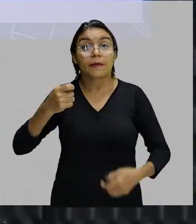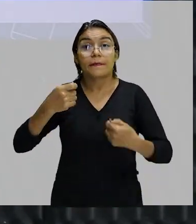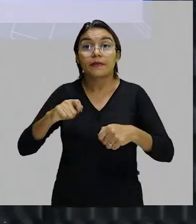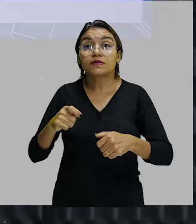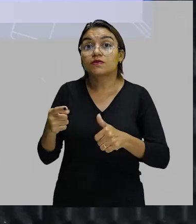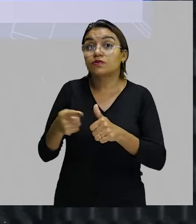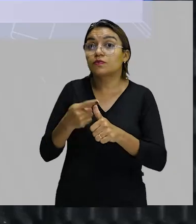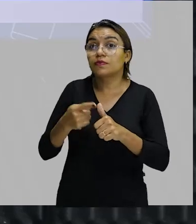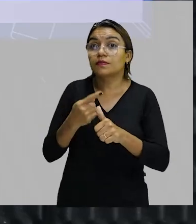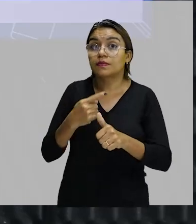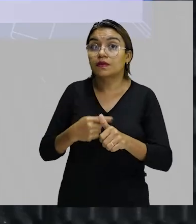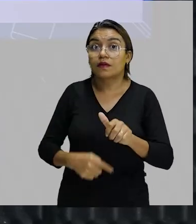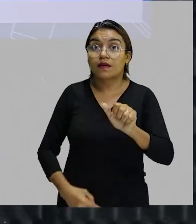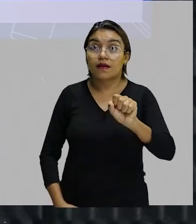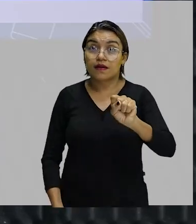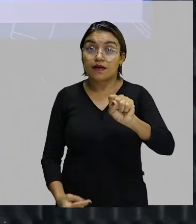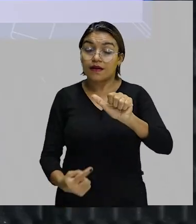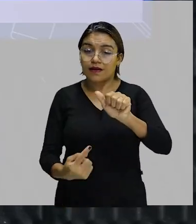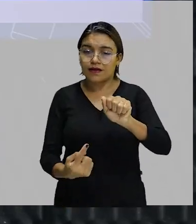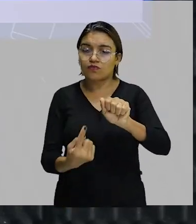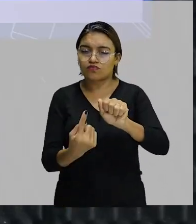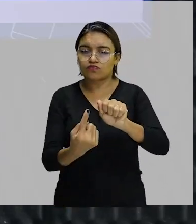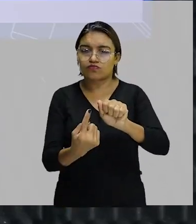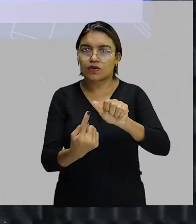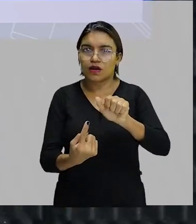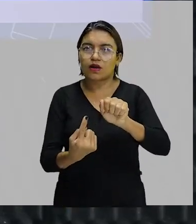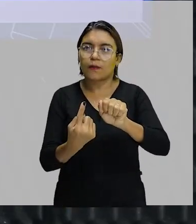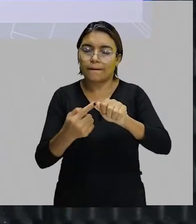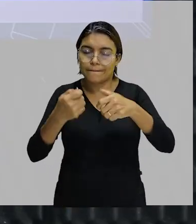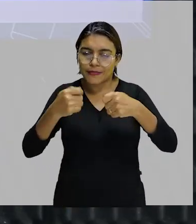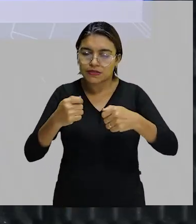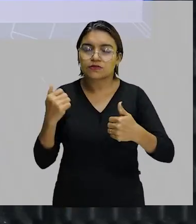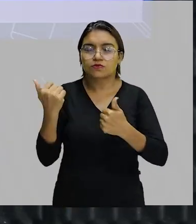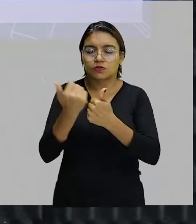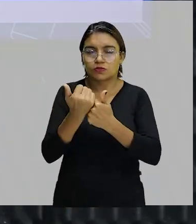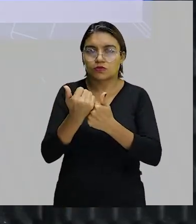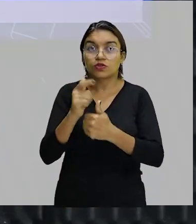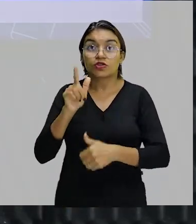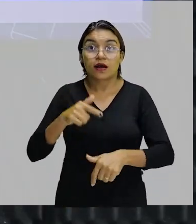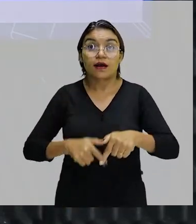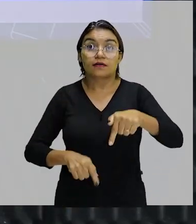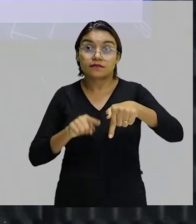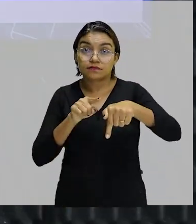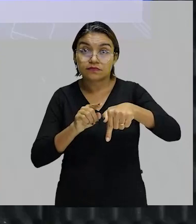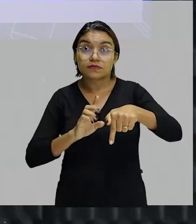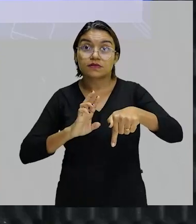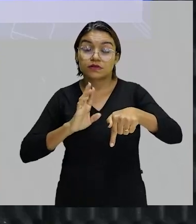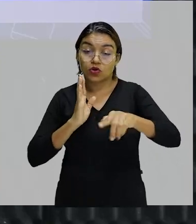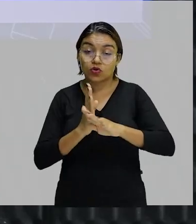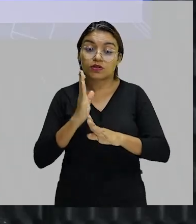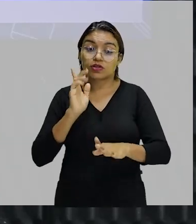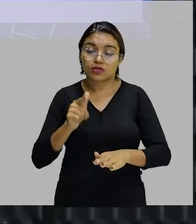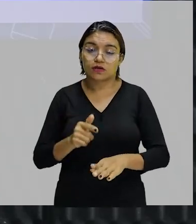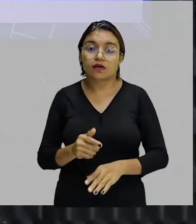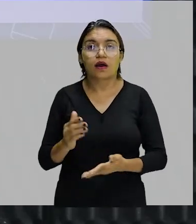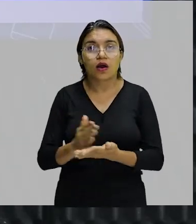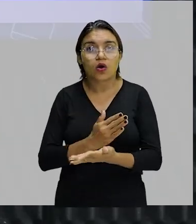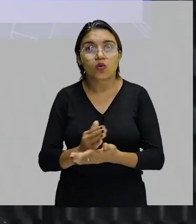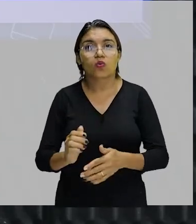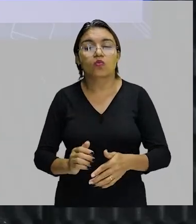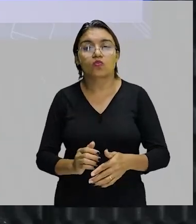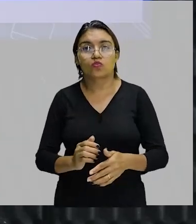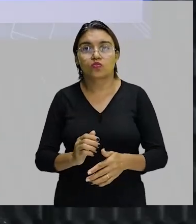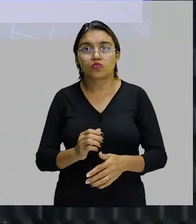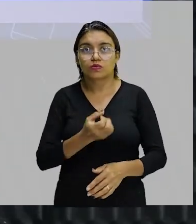na fórmula, eu preciso do primeiro termo para fazer a substituição. Eu já tenho a razão, eu já tenho alguns termos, então vamos em busca agora